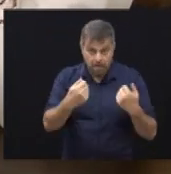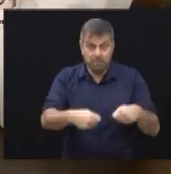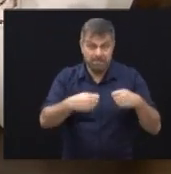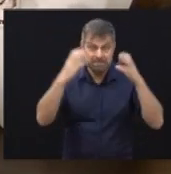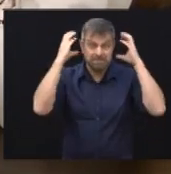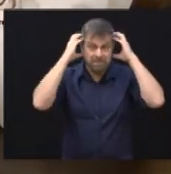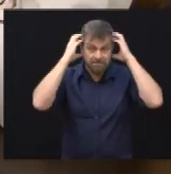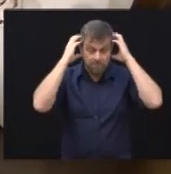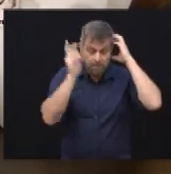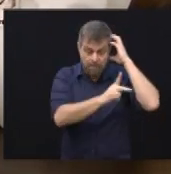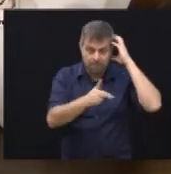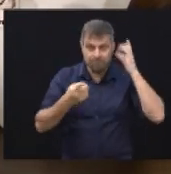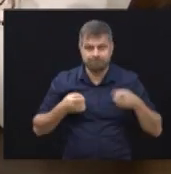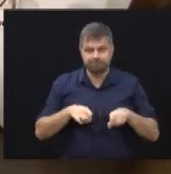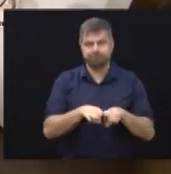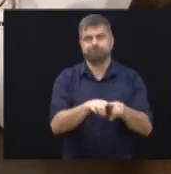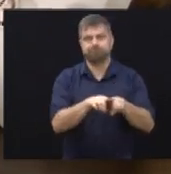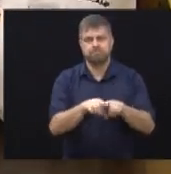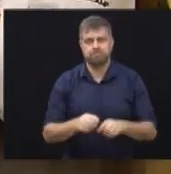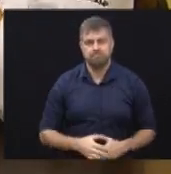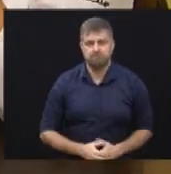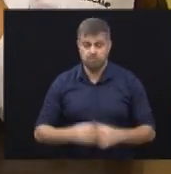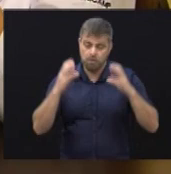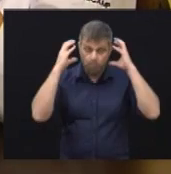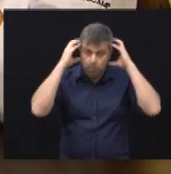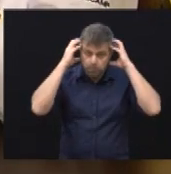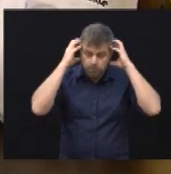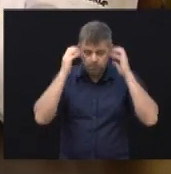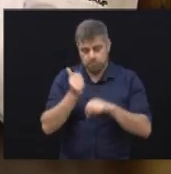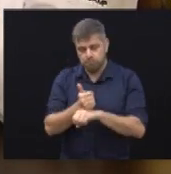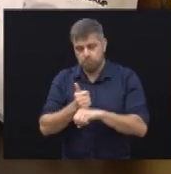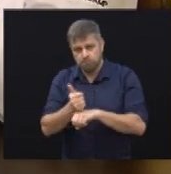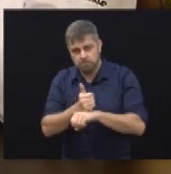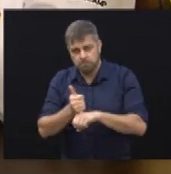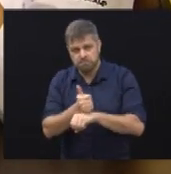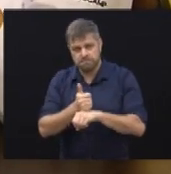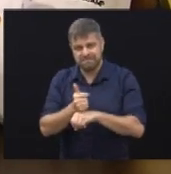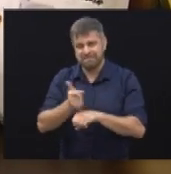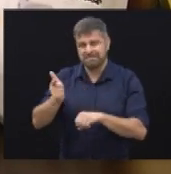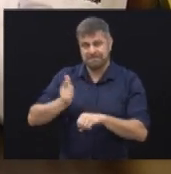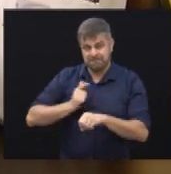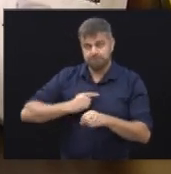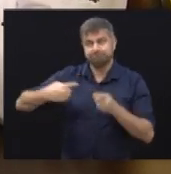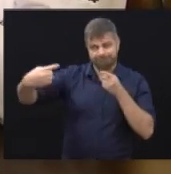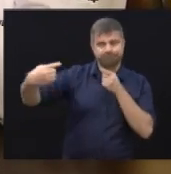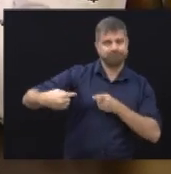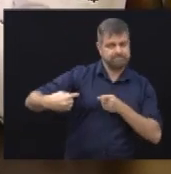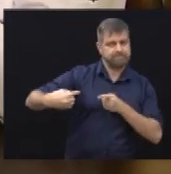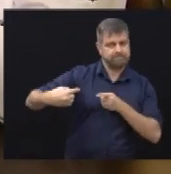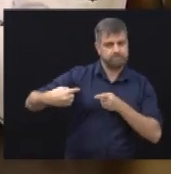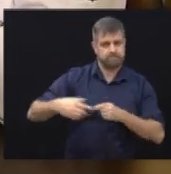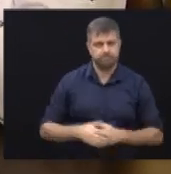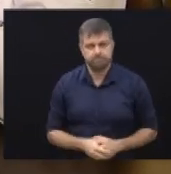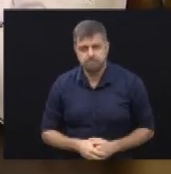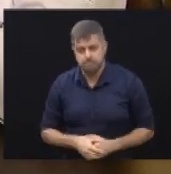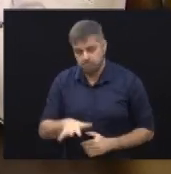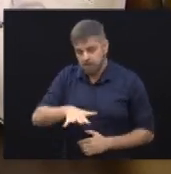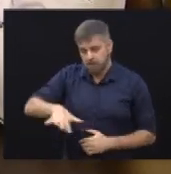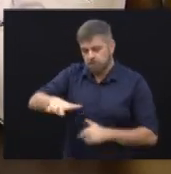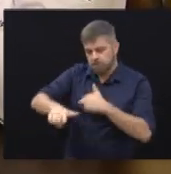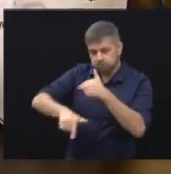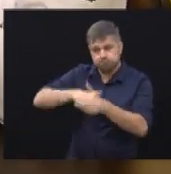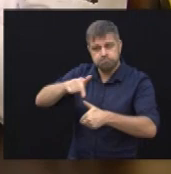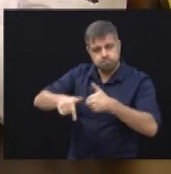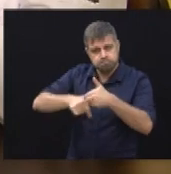ser necessário, é muito rico essa parceria. Então o fonoaudiólogo ele tem encontrado muitos desafios nesse nicho